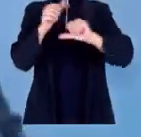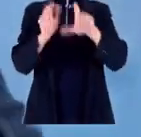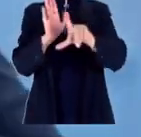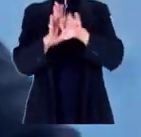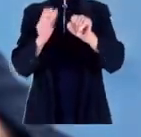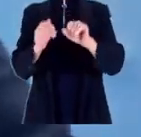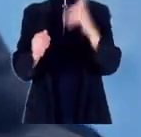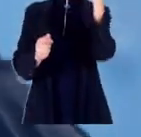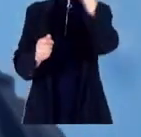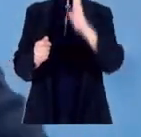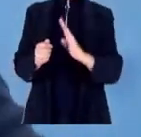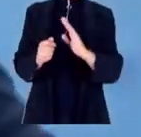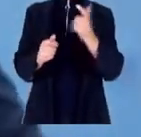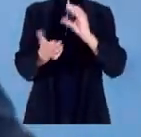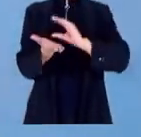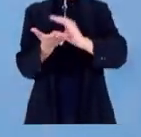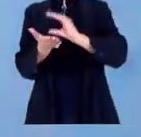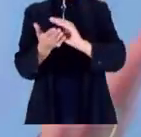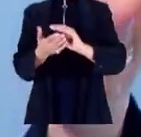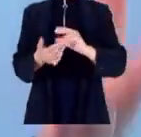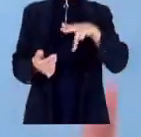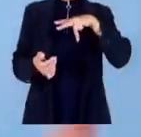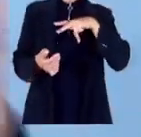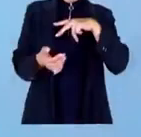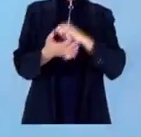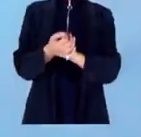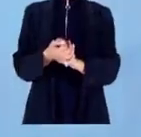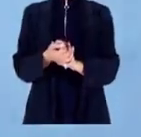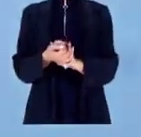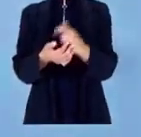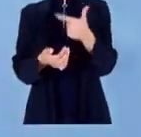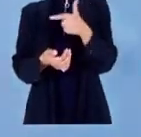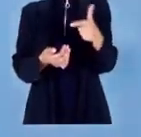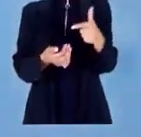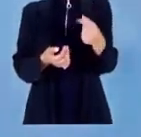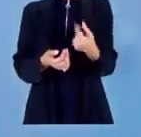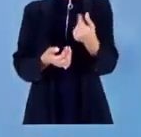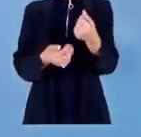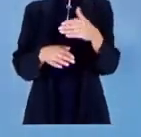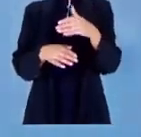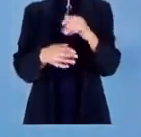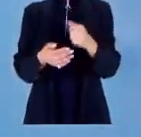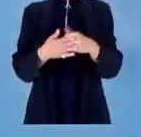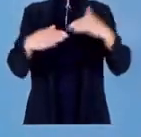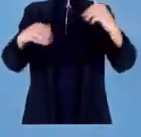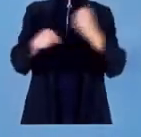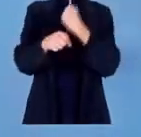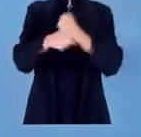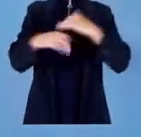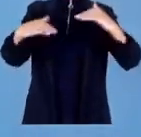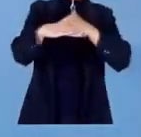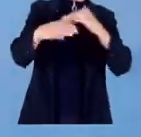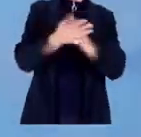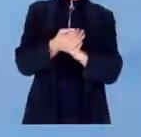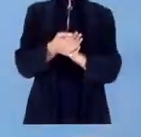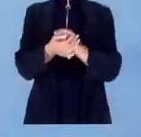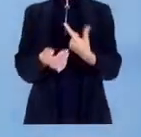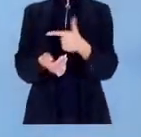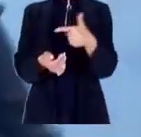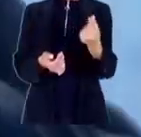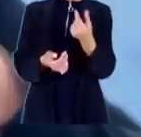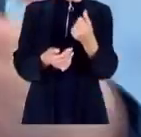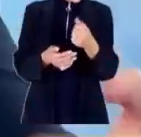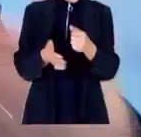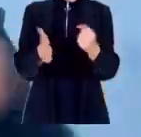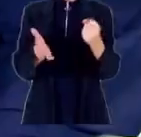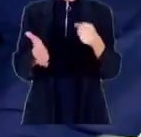cresça através de investimentos privados a Tim não não temos dinheiro para fazer asfalto nós não temos dinheiro para fazer ferrovia quem